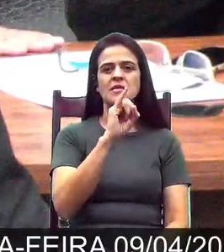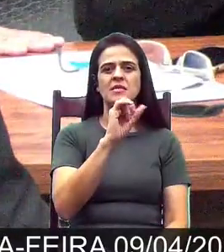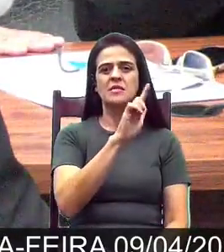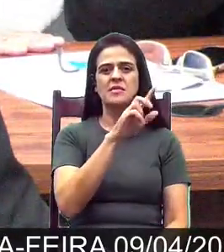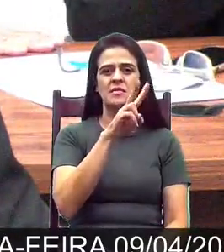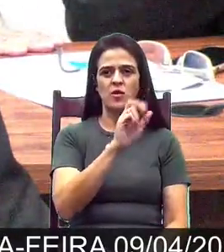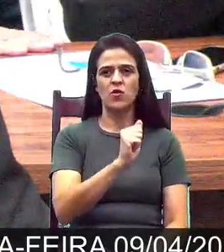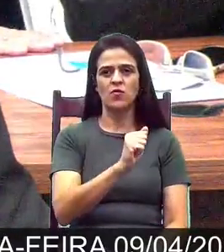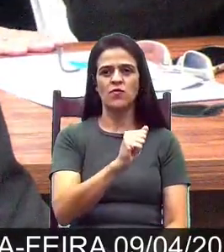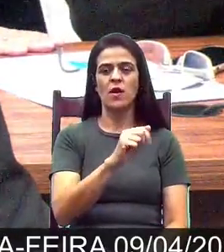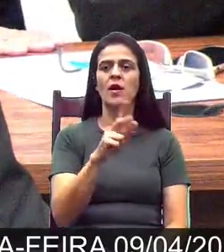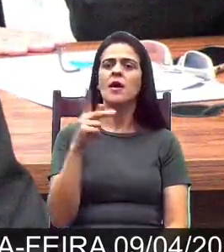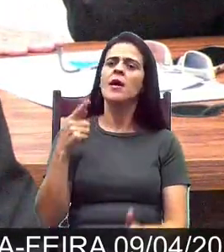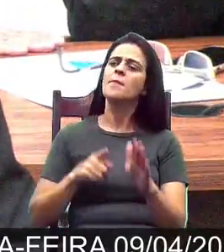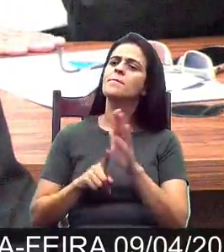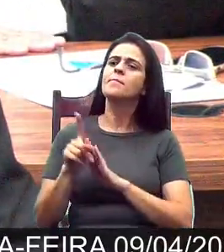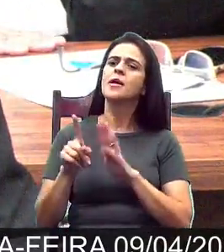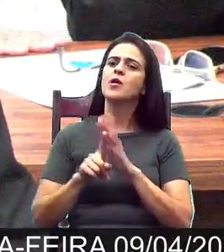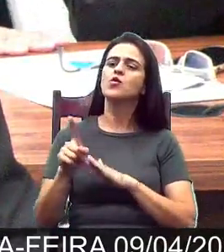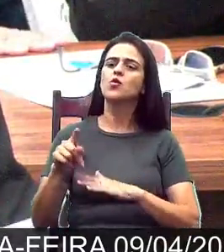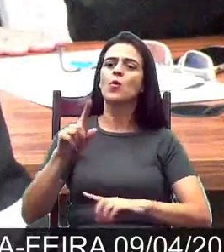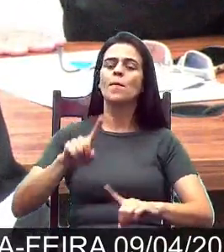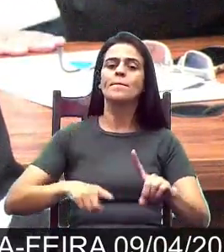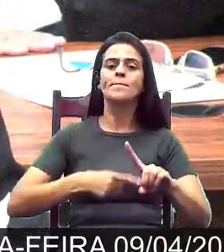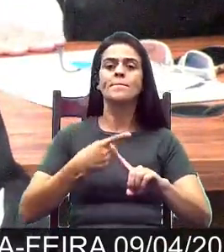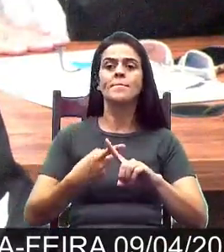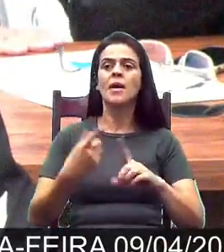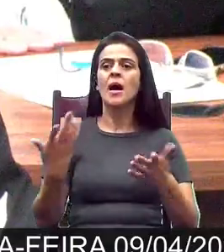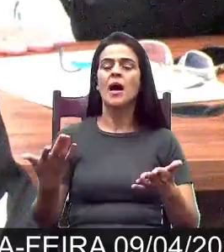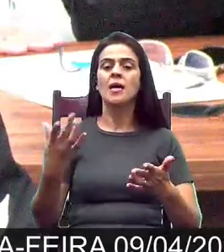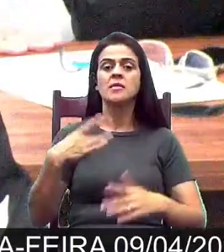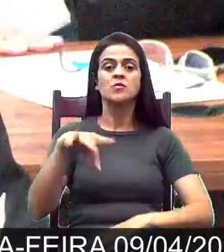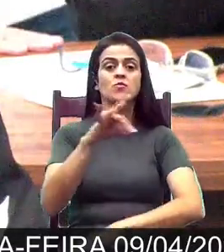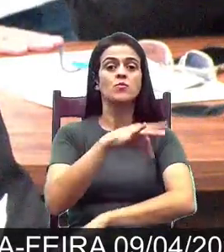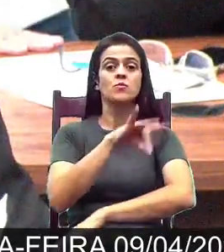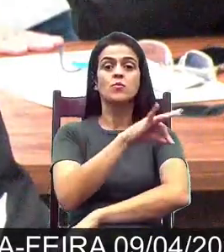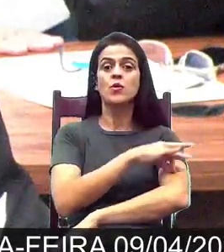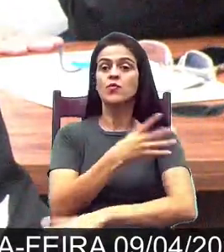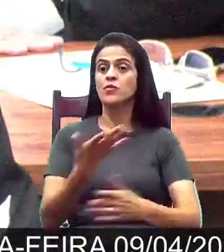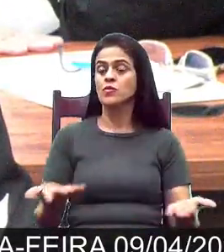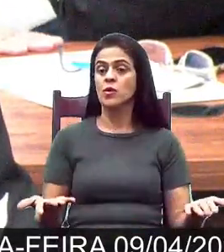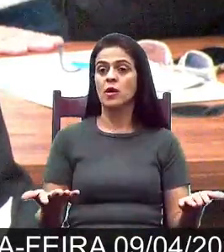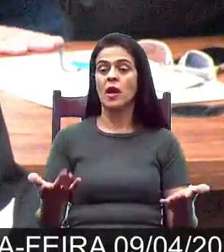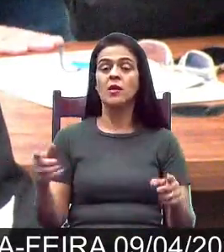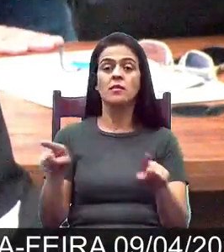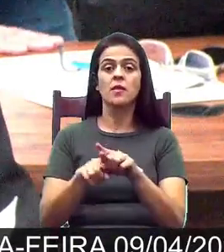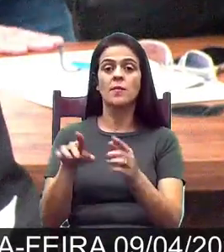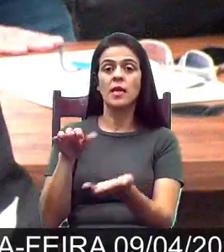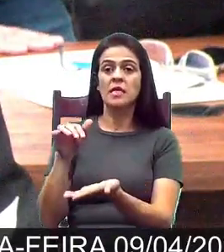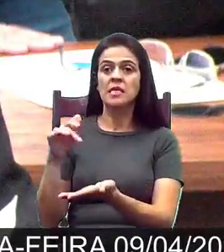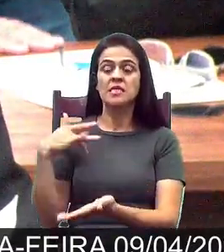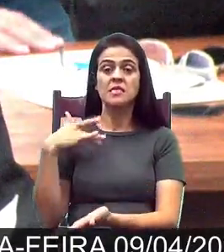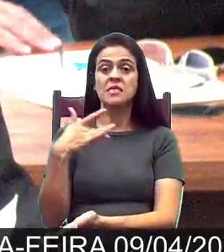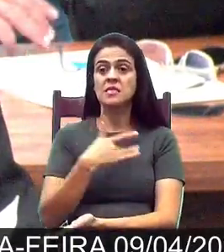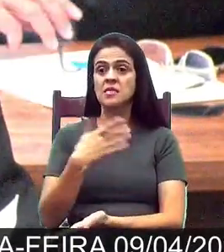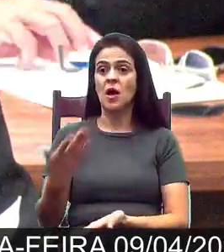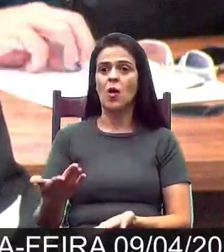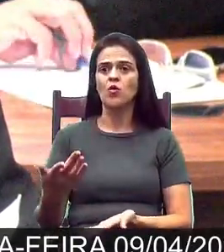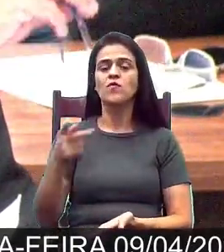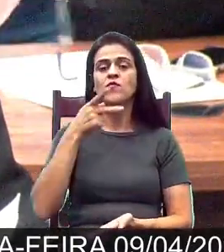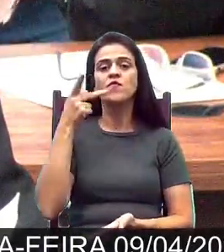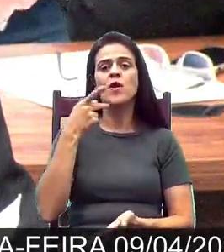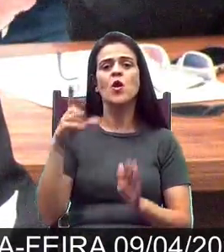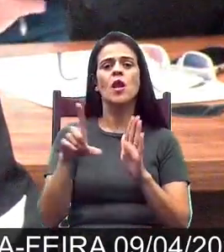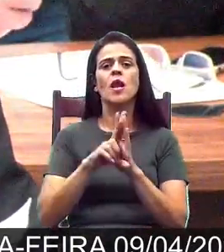lá e ele me questionou a respeito da contratação dos agentes de endemias e os agentes de saúde. A lei foi votada em outubro do